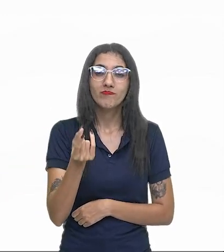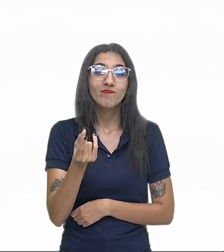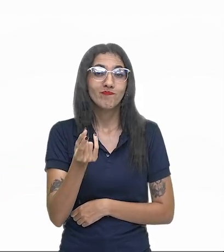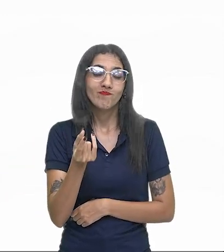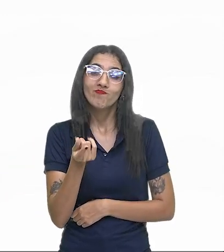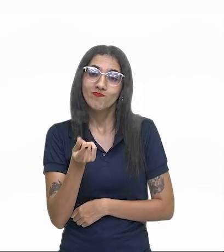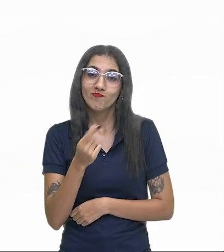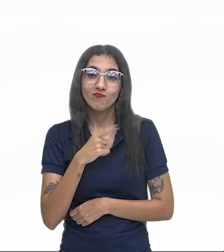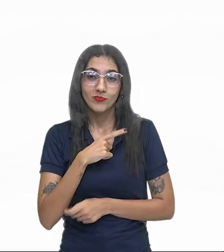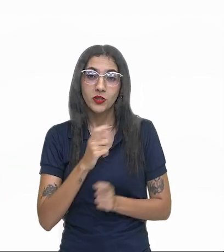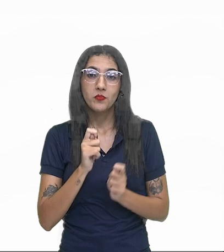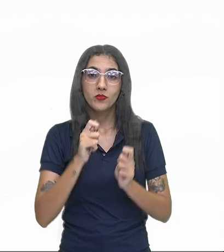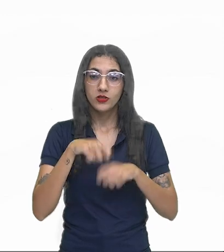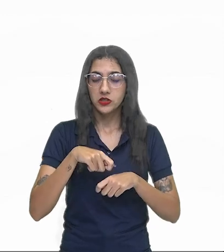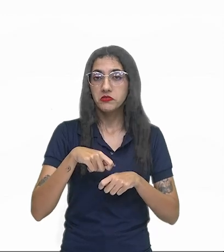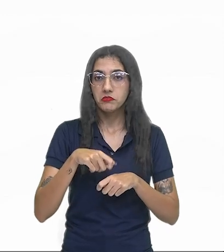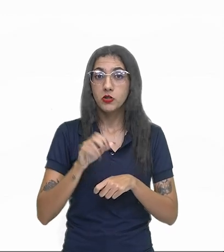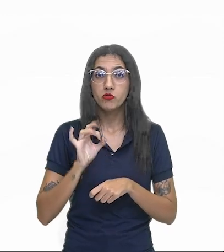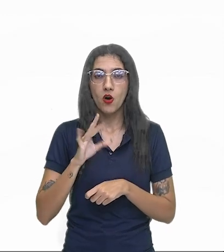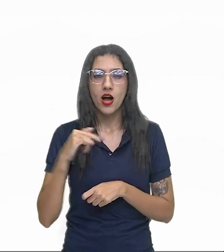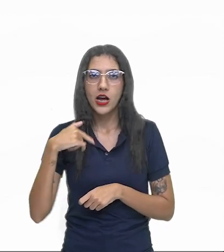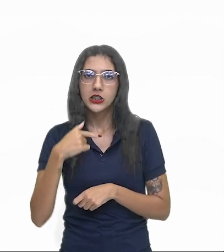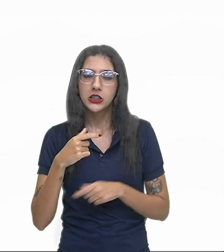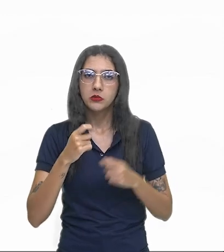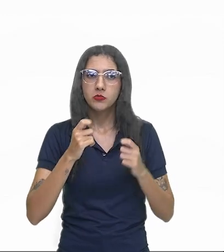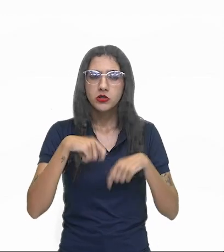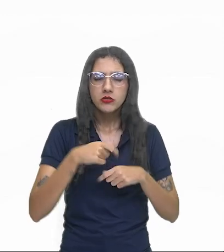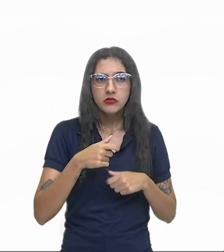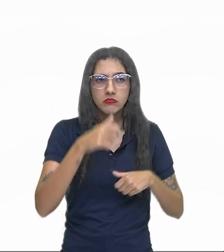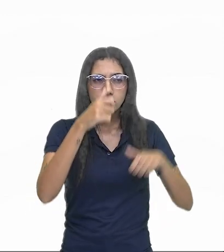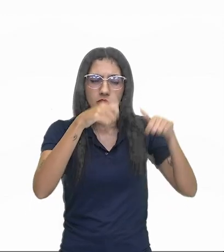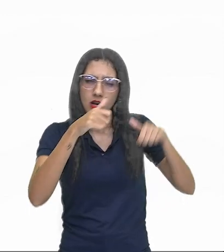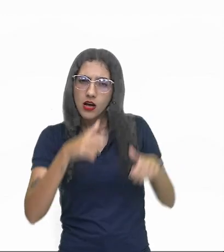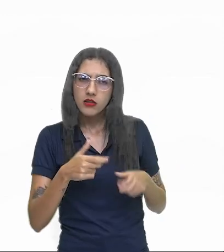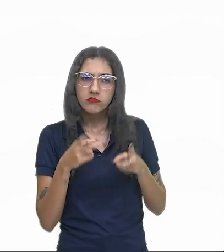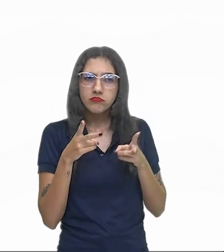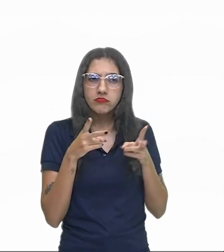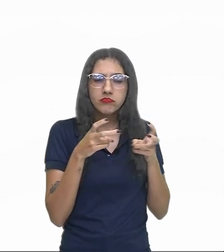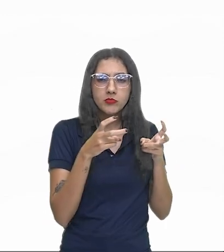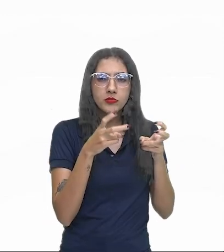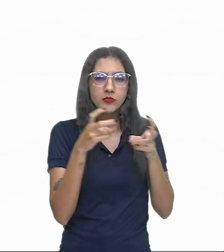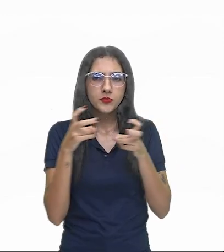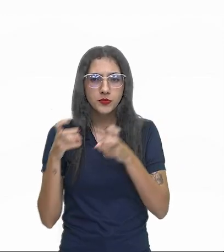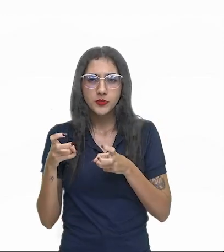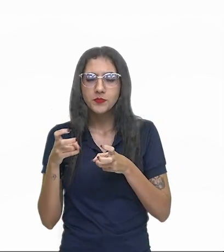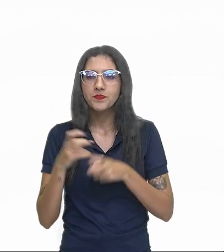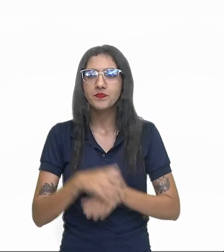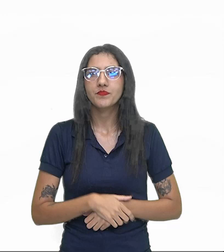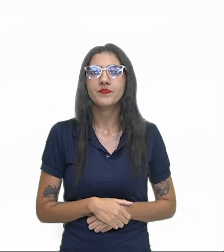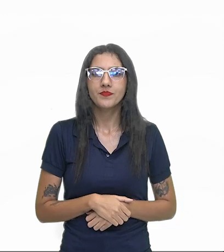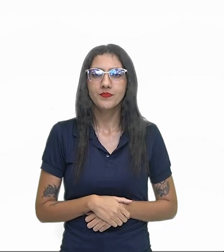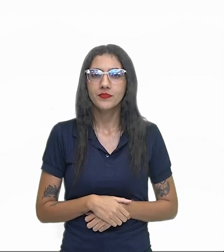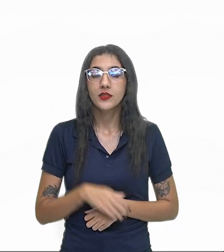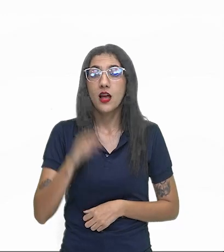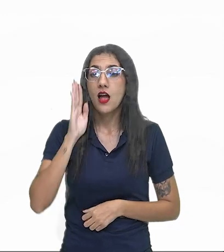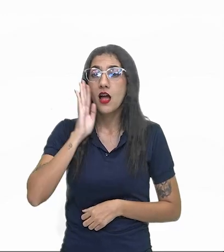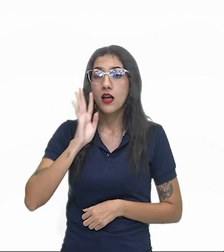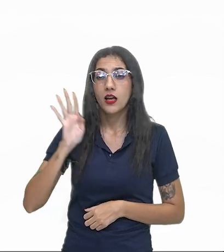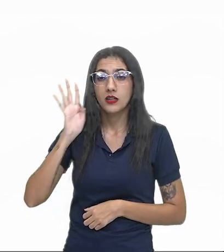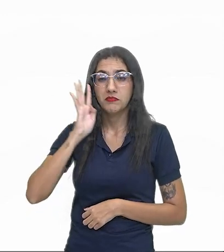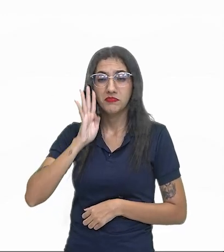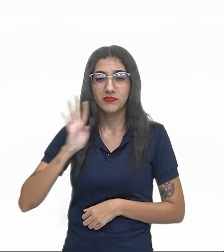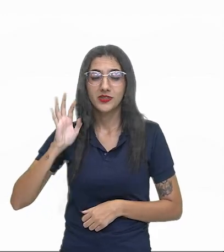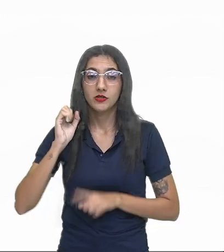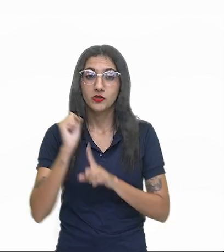nossa sociedade. Basta você parar para analisar. E a imaginação sociológica, como